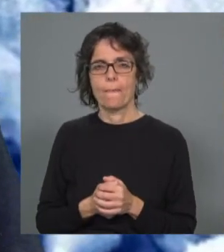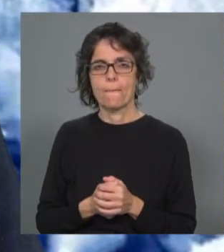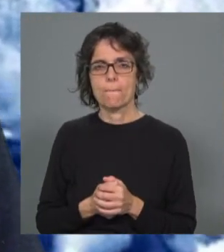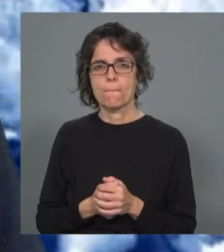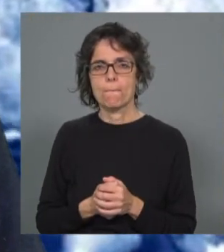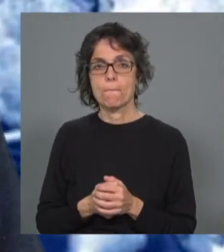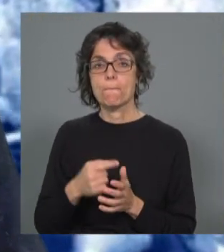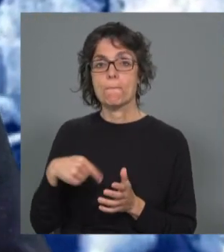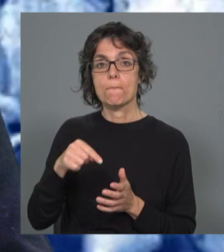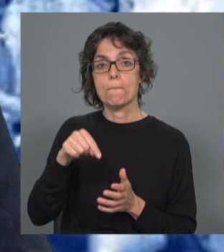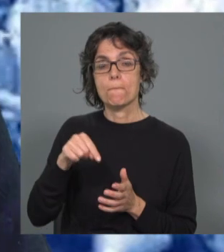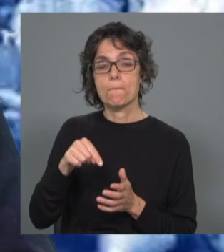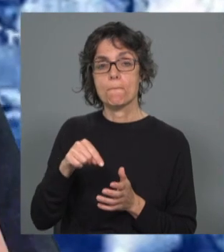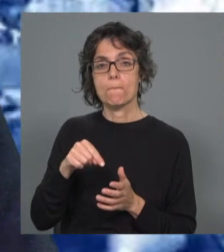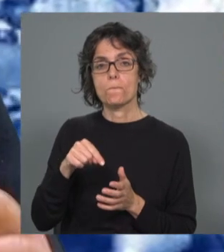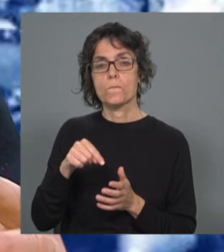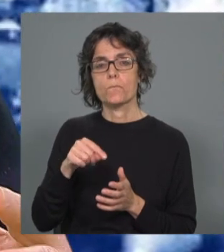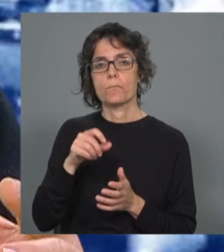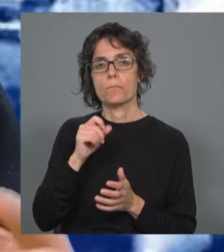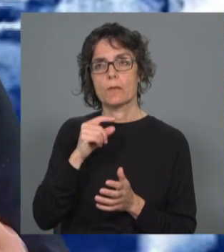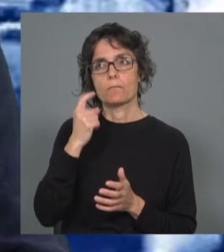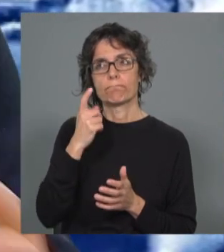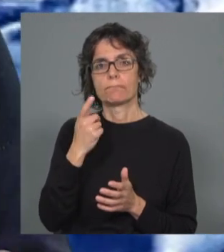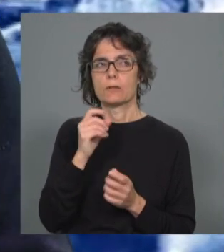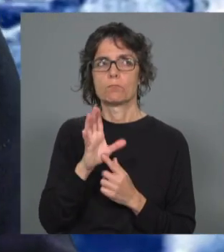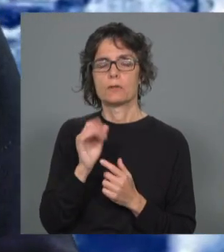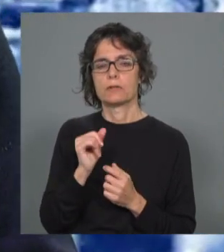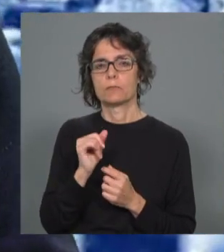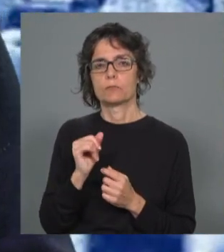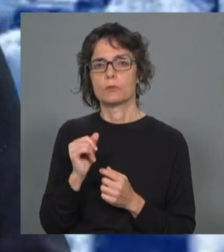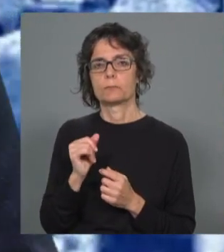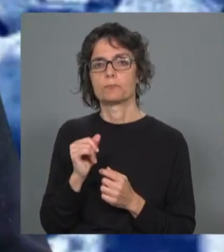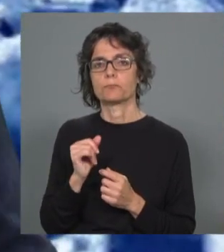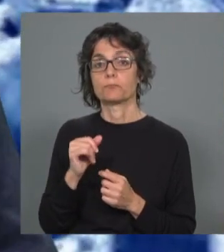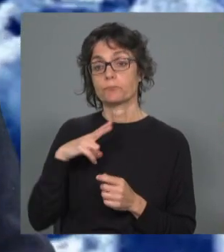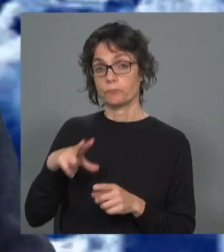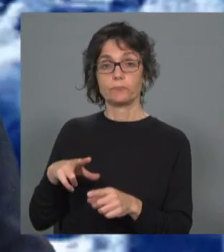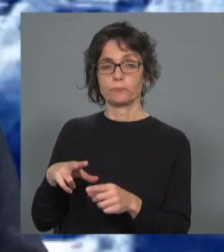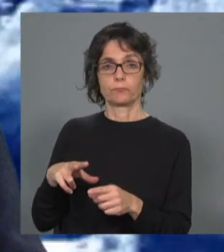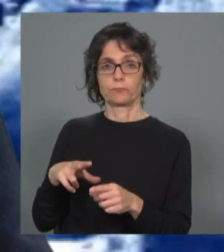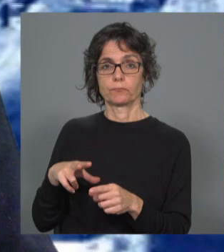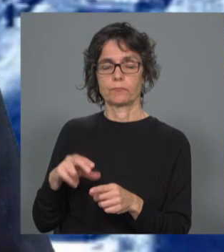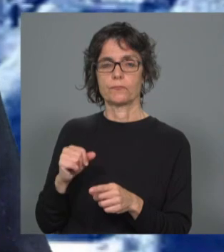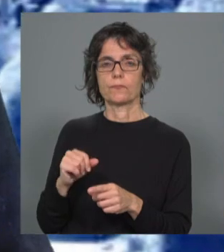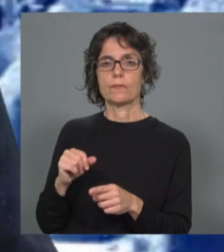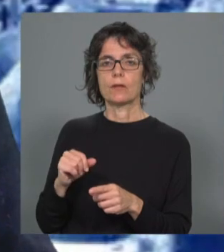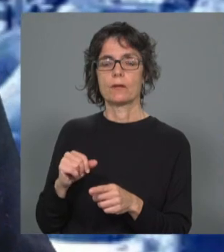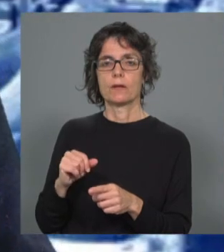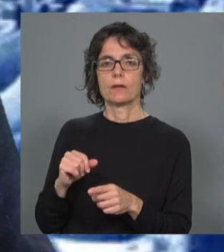Nisso nós podemos fazer uma ligação muito concreta com o nosso país. Nós apercebemos-nos